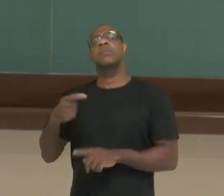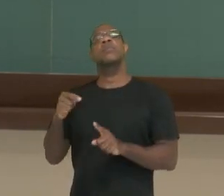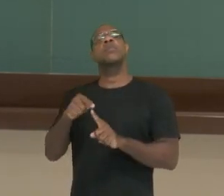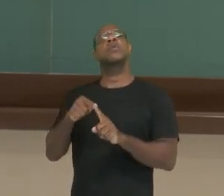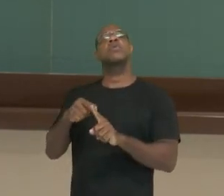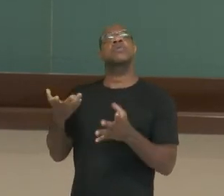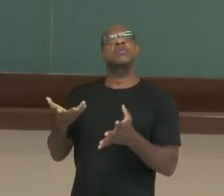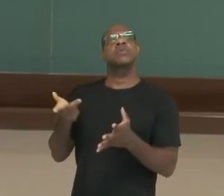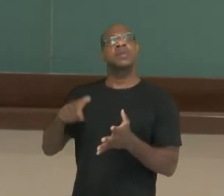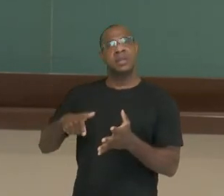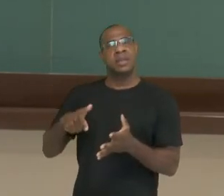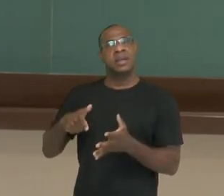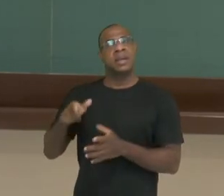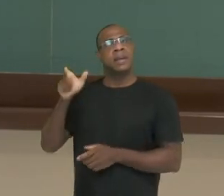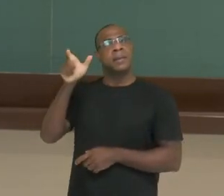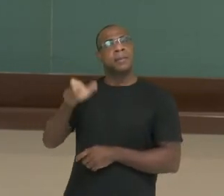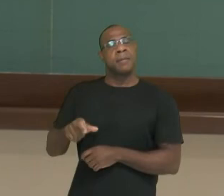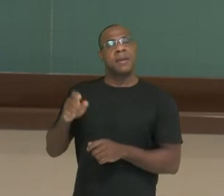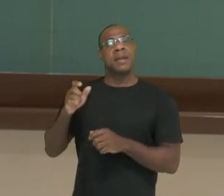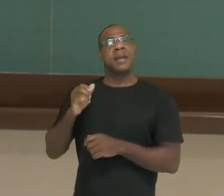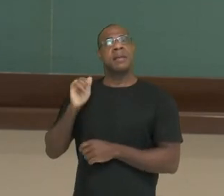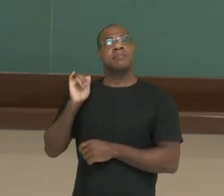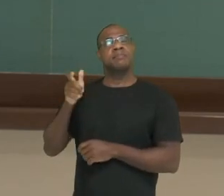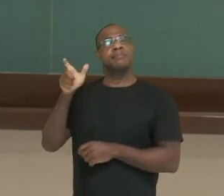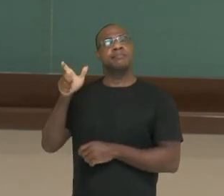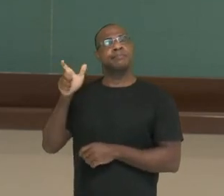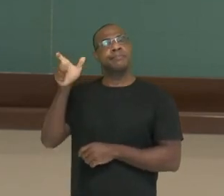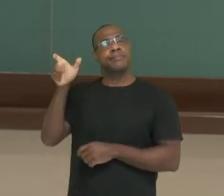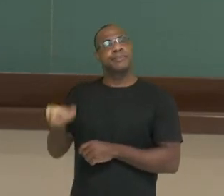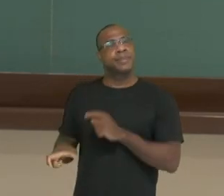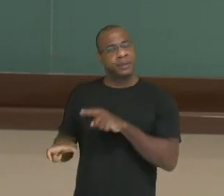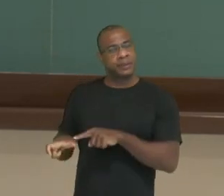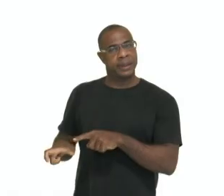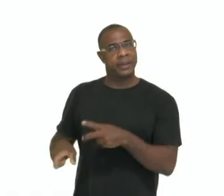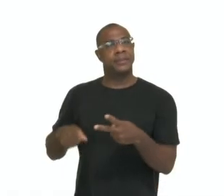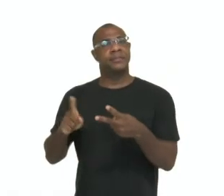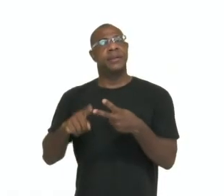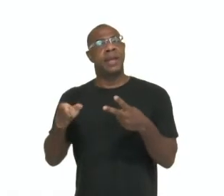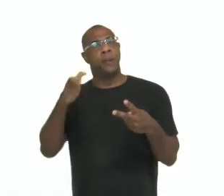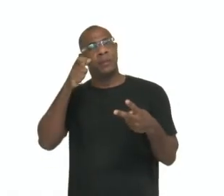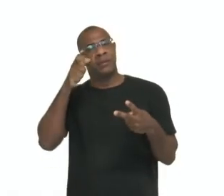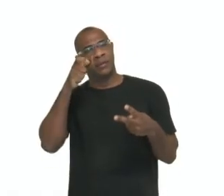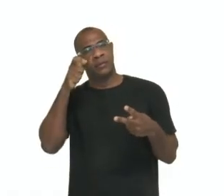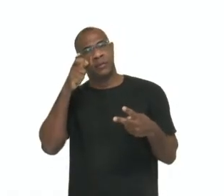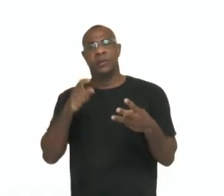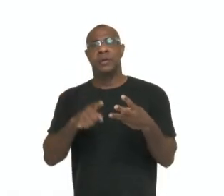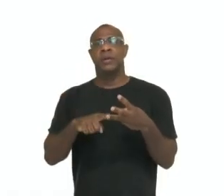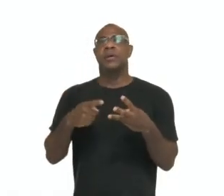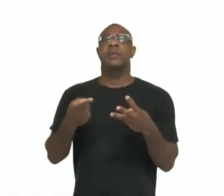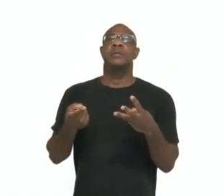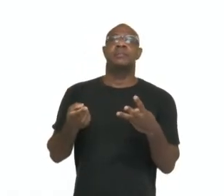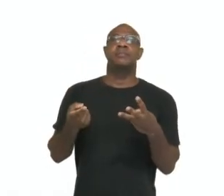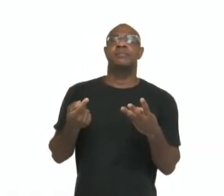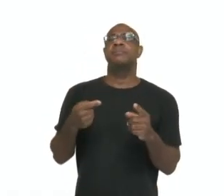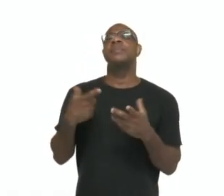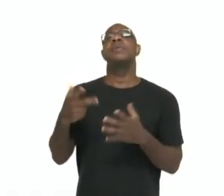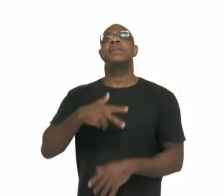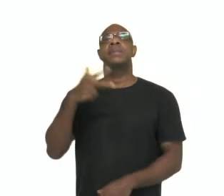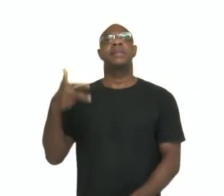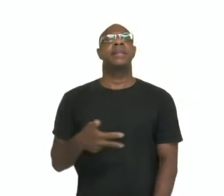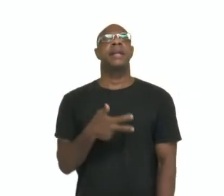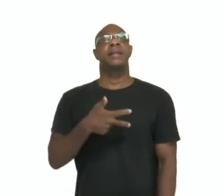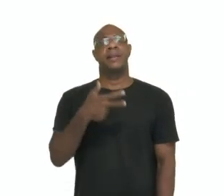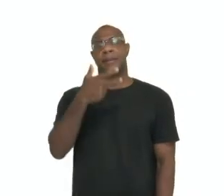narrador personagem? É um narrador observador? Então, é um narrador de que tipo? Em terceira pessoa,